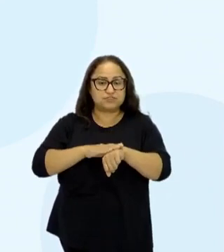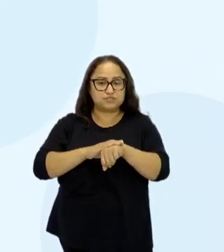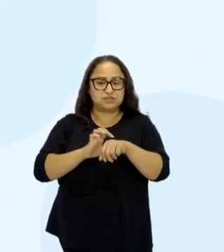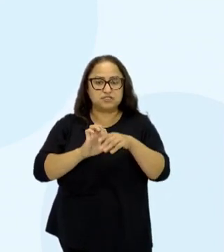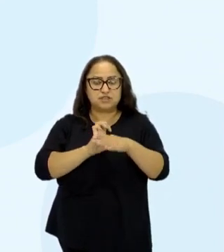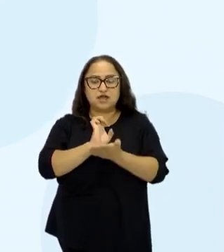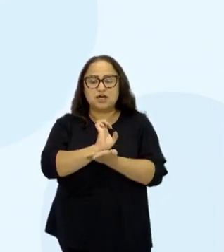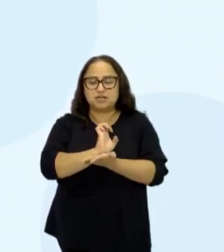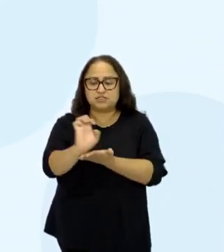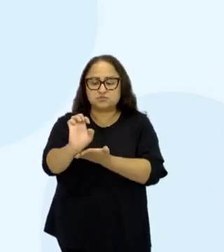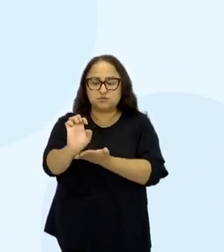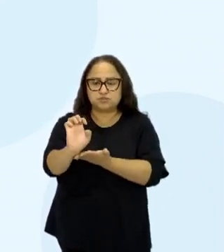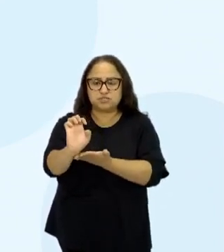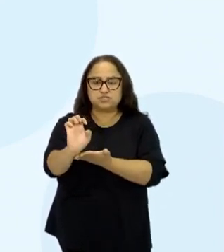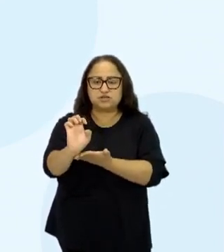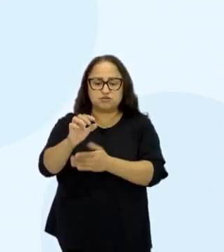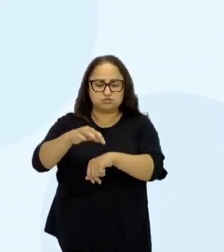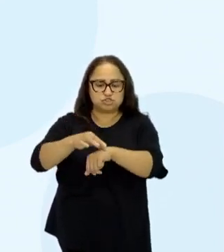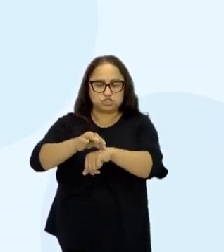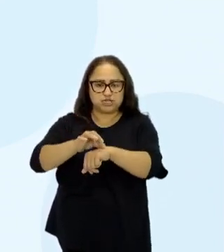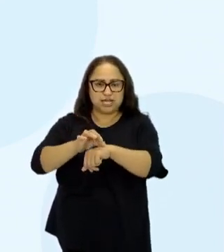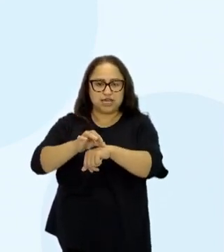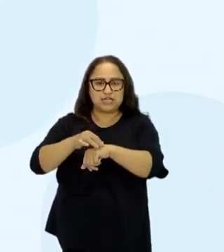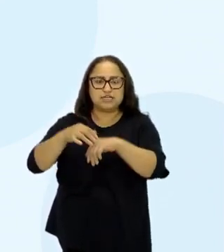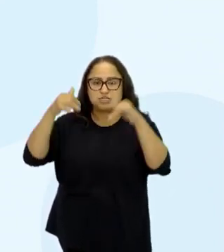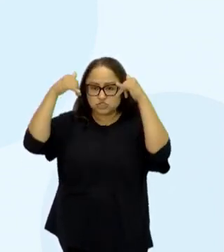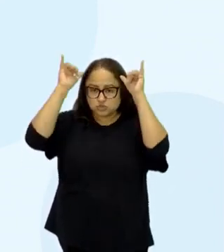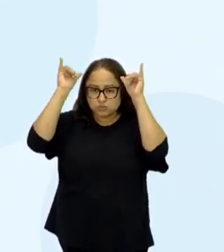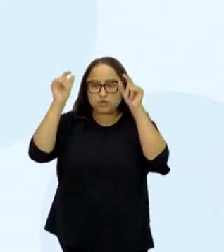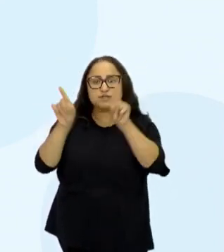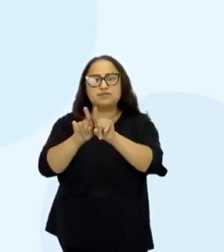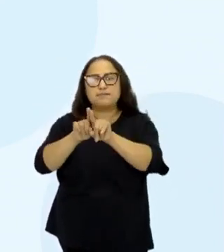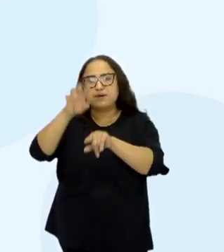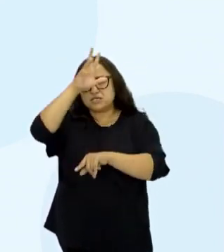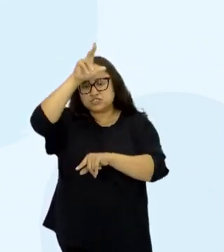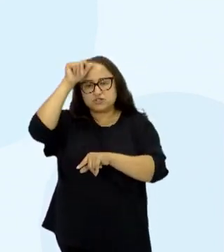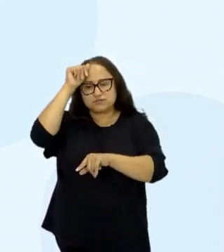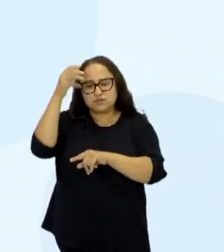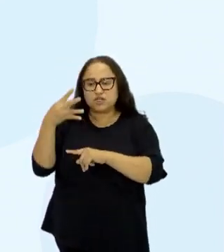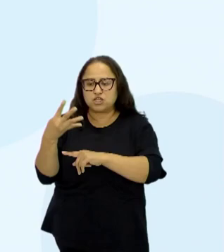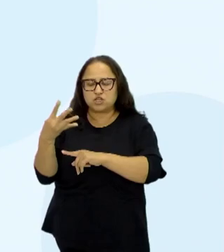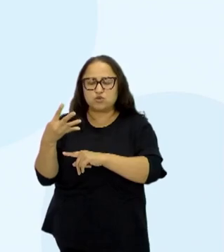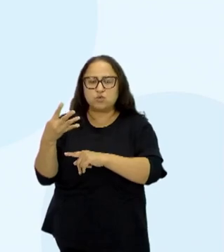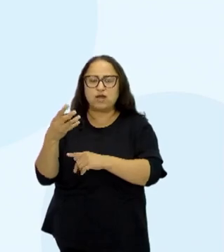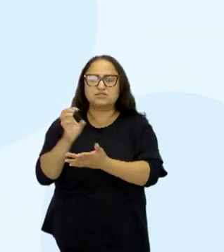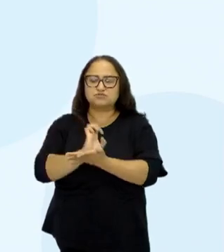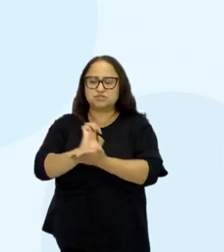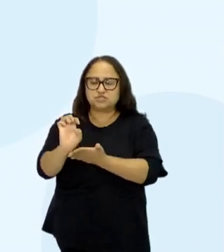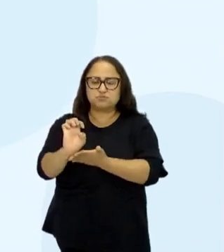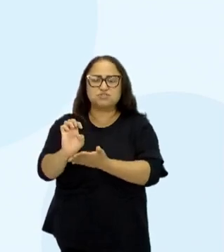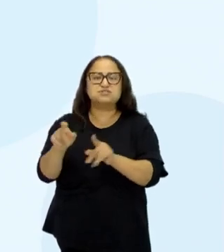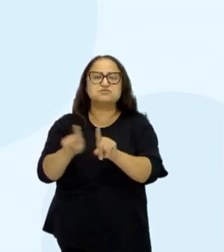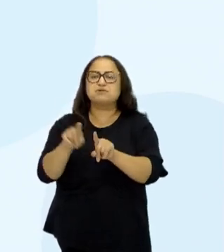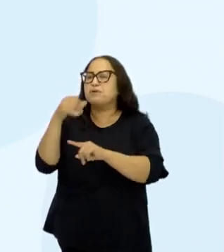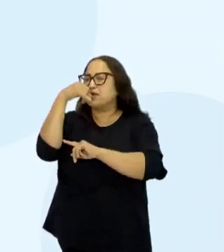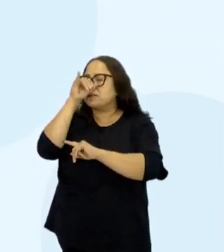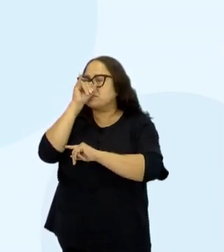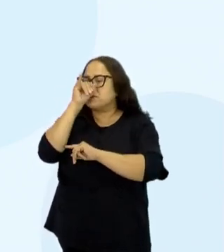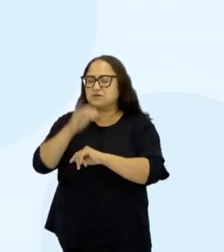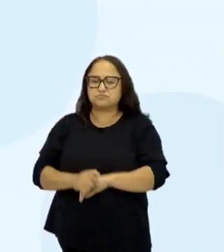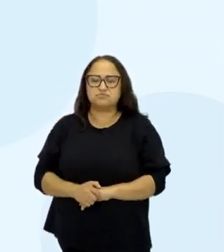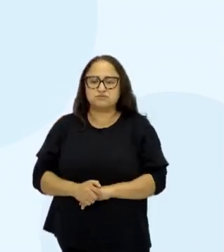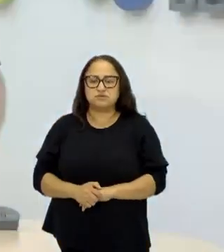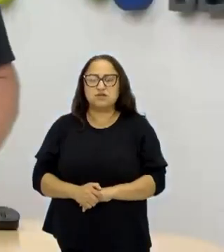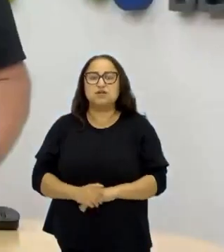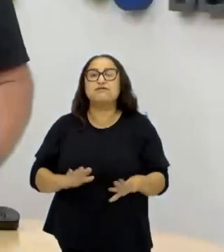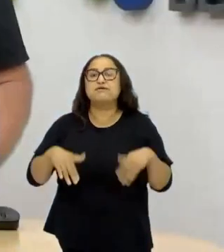exportação de carne bovina, como na carne de aves, né? E quarto lugar na carne suína, né? Então observa que o Brasil é um